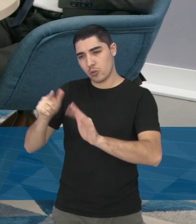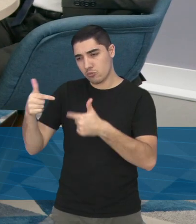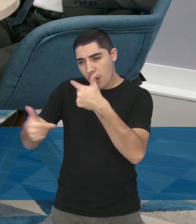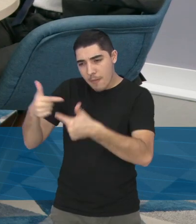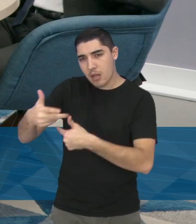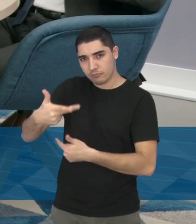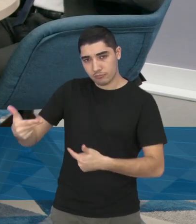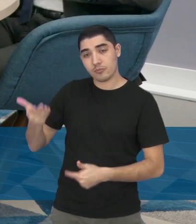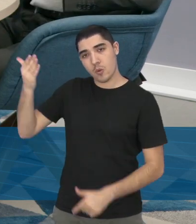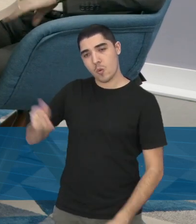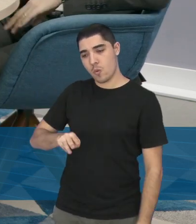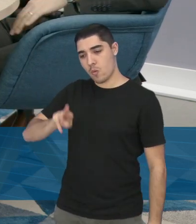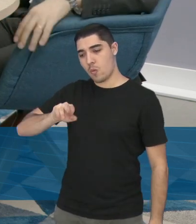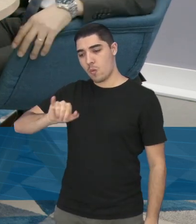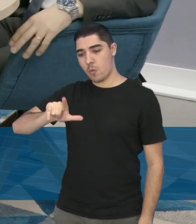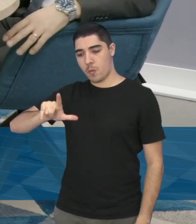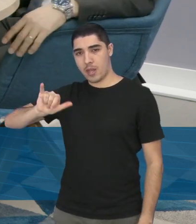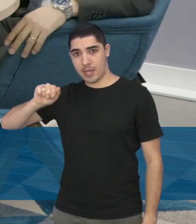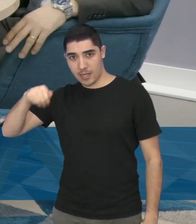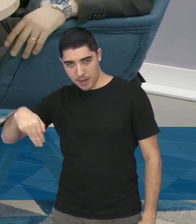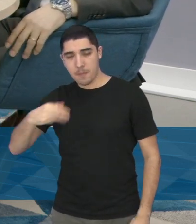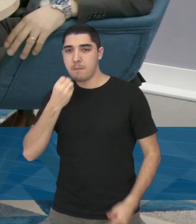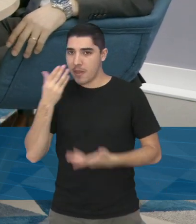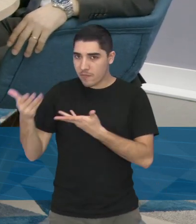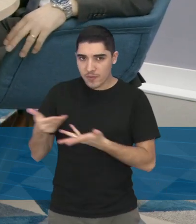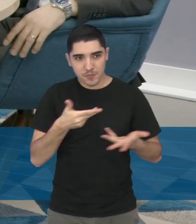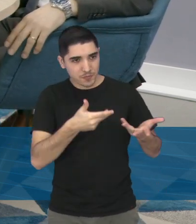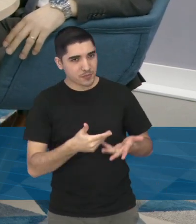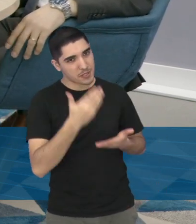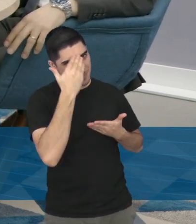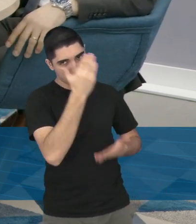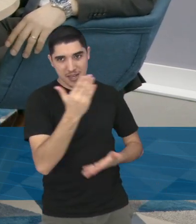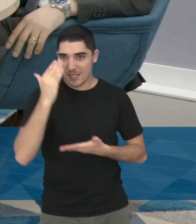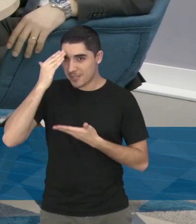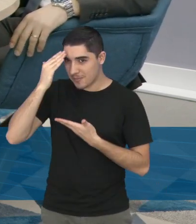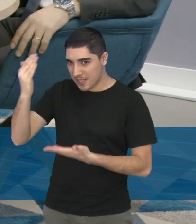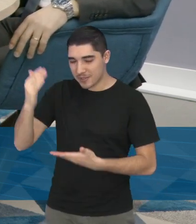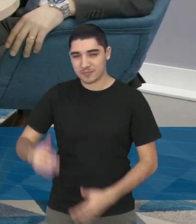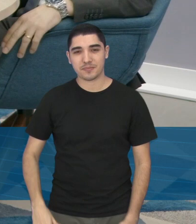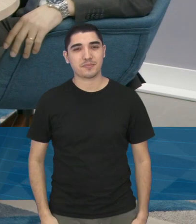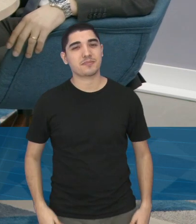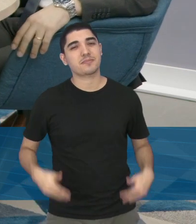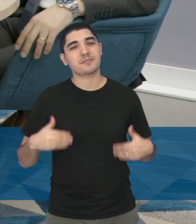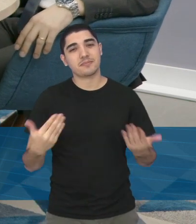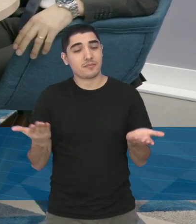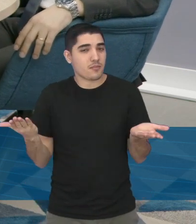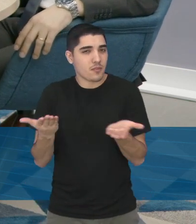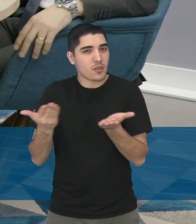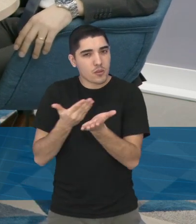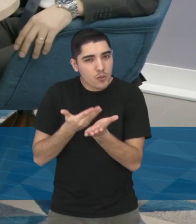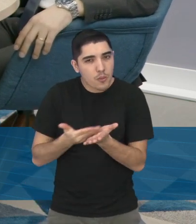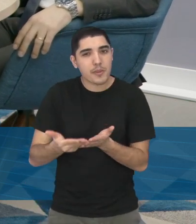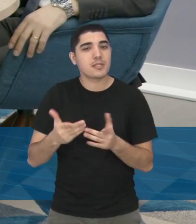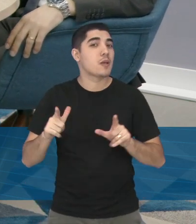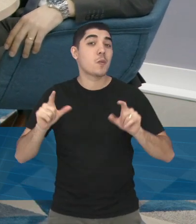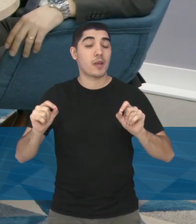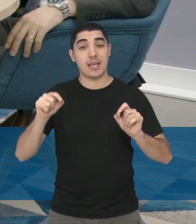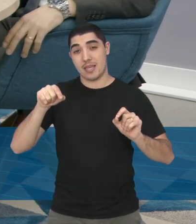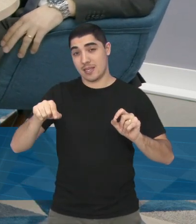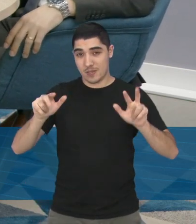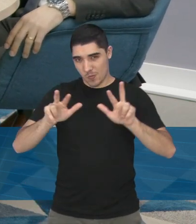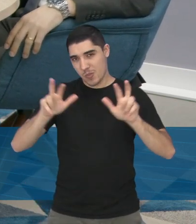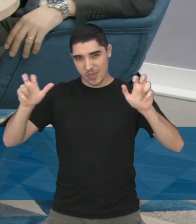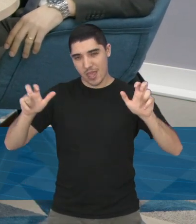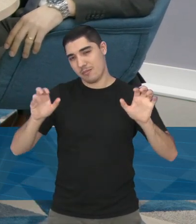direito e processo do trabalho, William Guimarães. Sejam muito bem-vindos. Obrigado pelo convite. Obrigado pelo convite. Então vamos começar com, né,